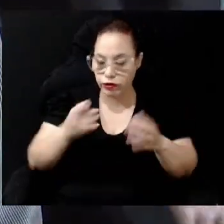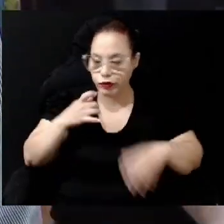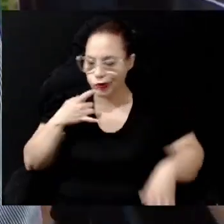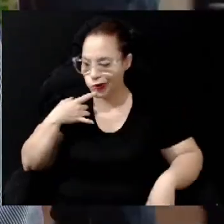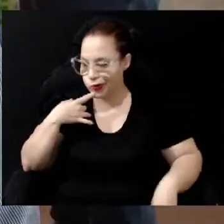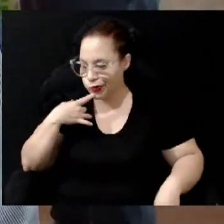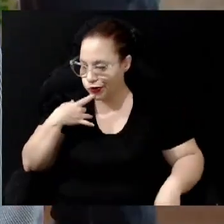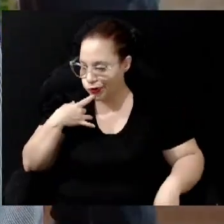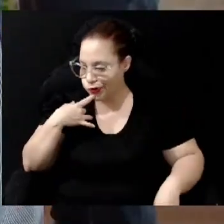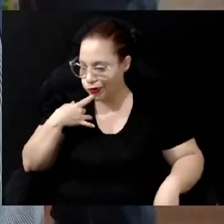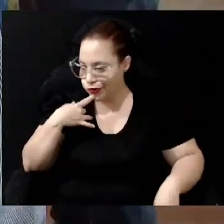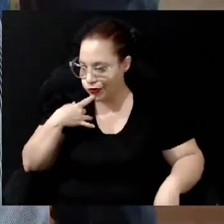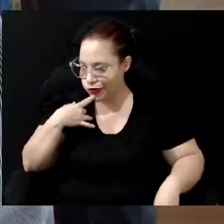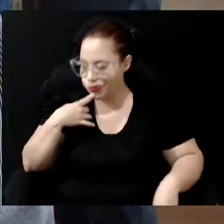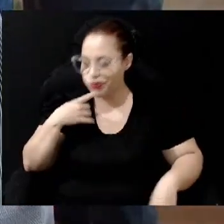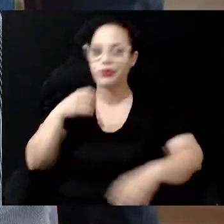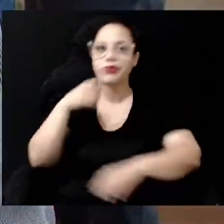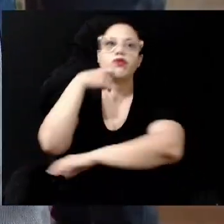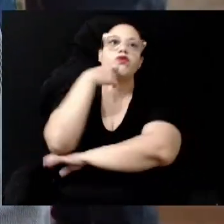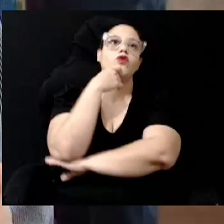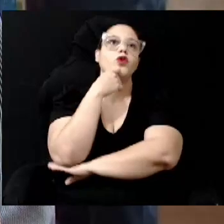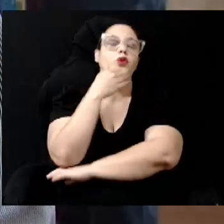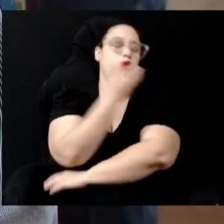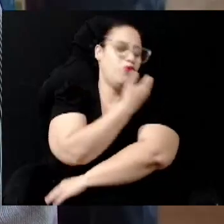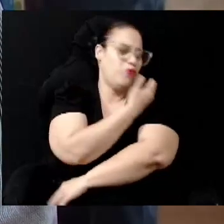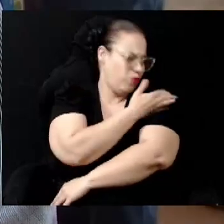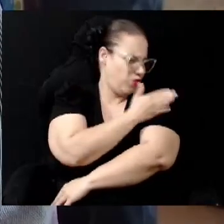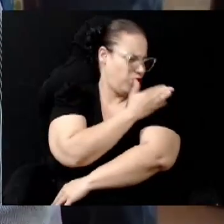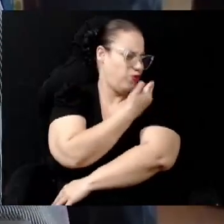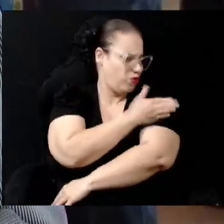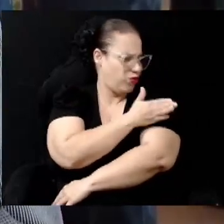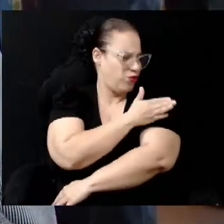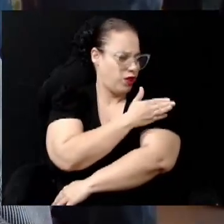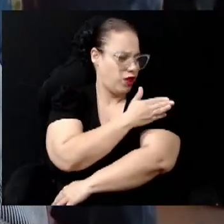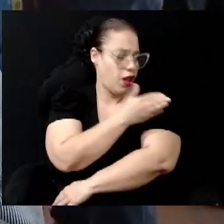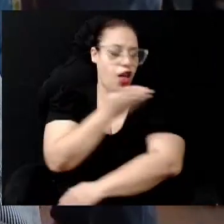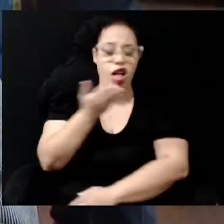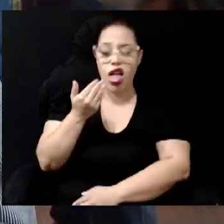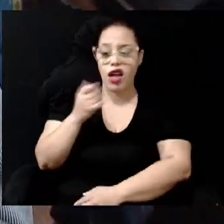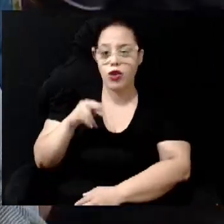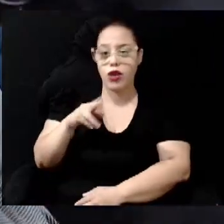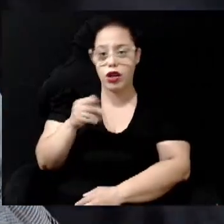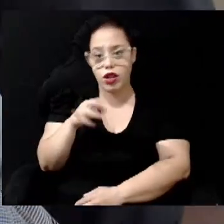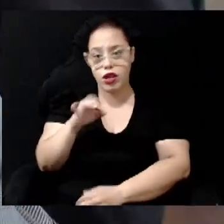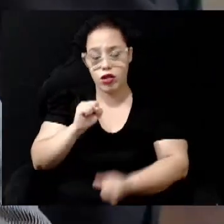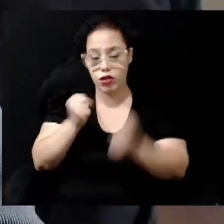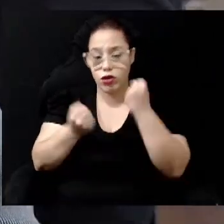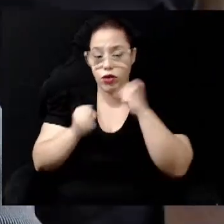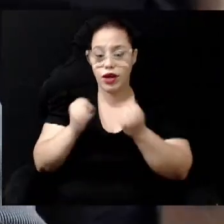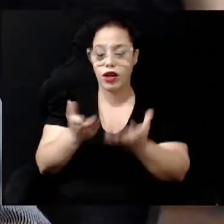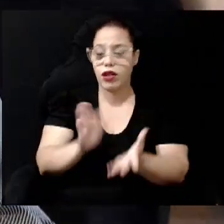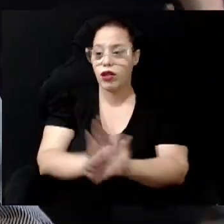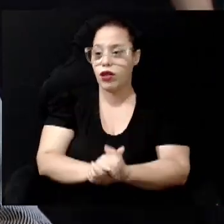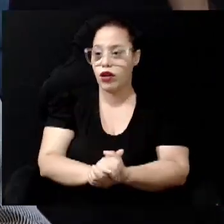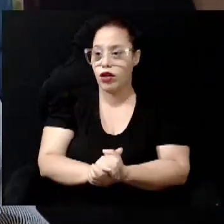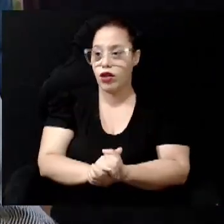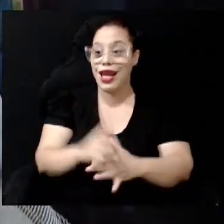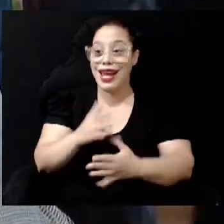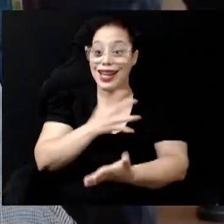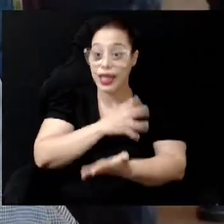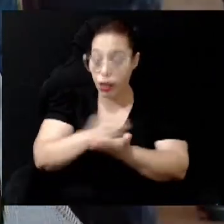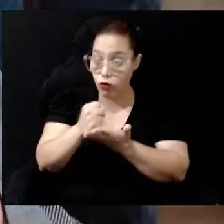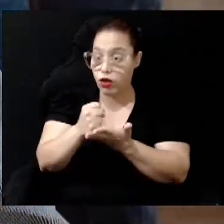um preconceito ruim, que é não, alimentos industrializados. E alimentos industrializados é a salvação